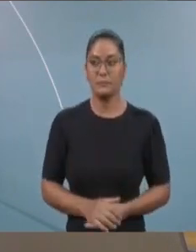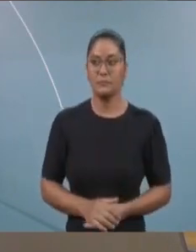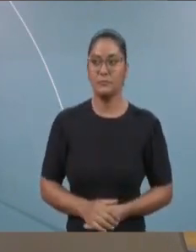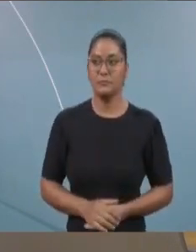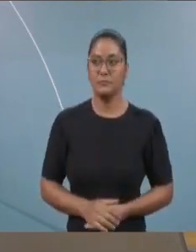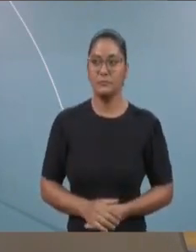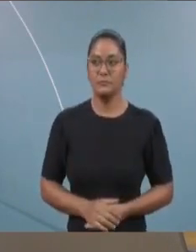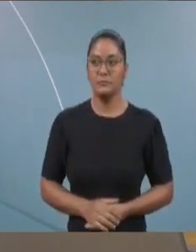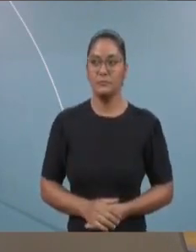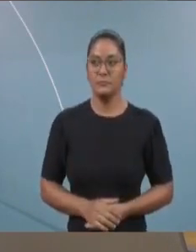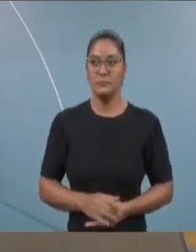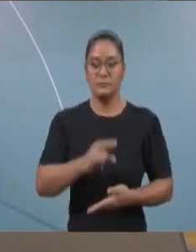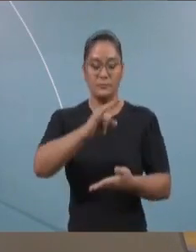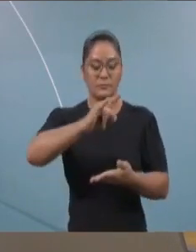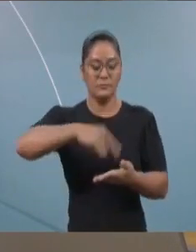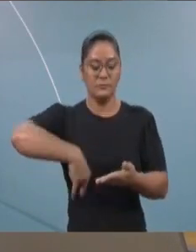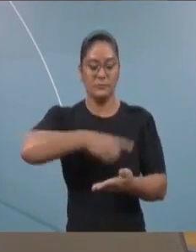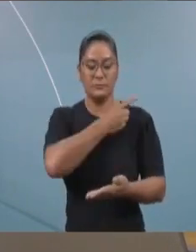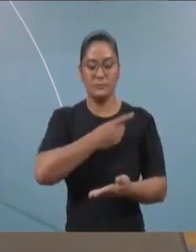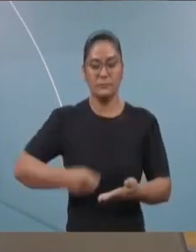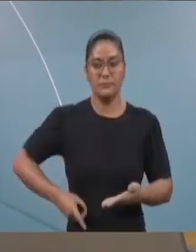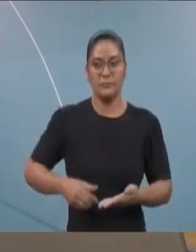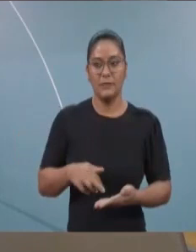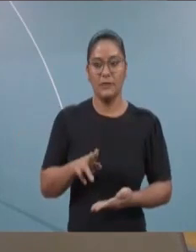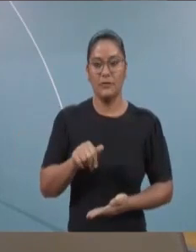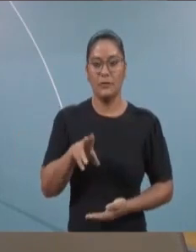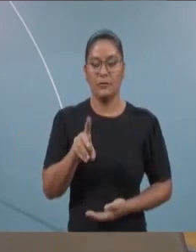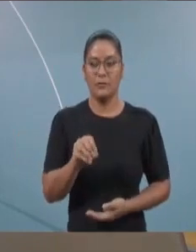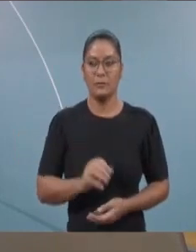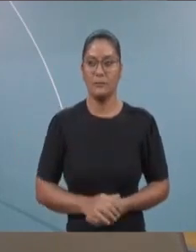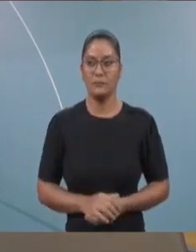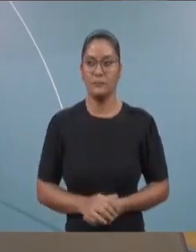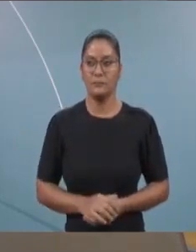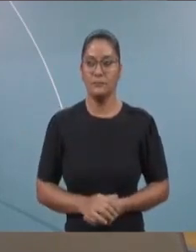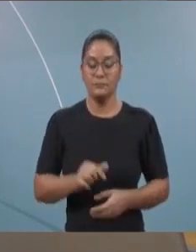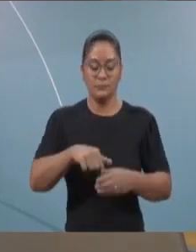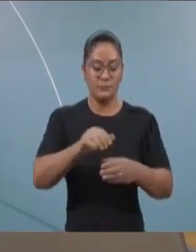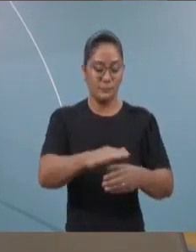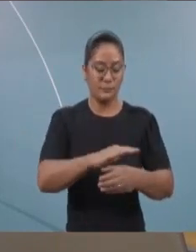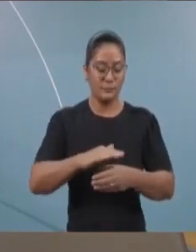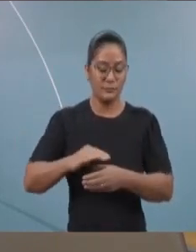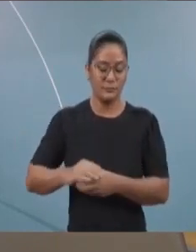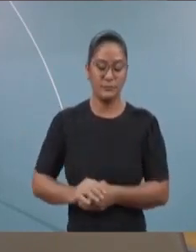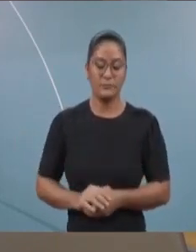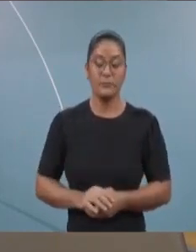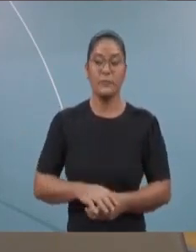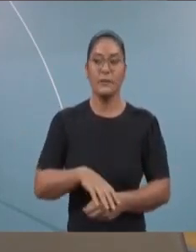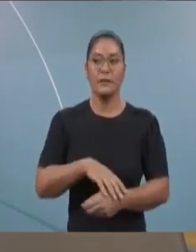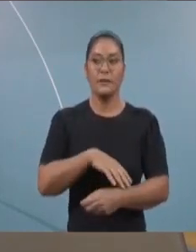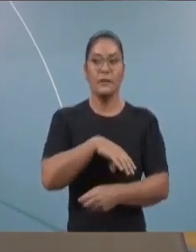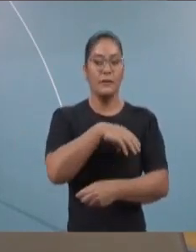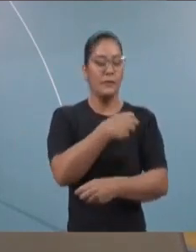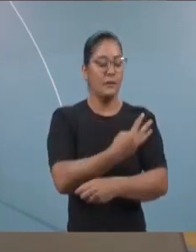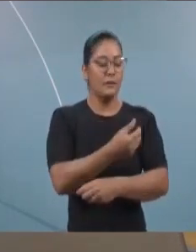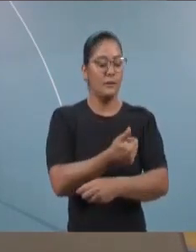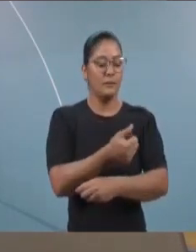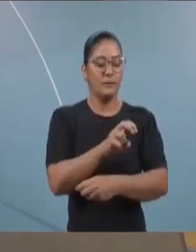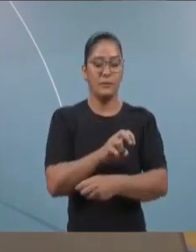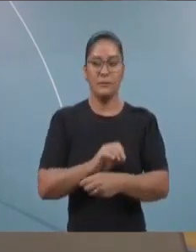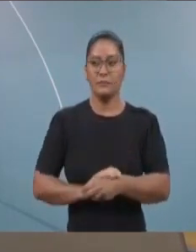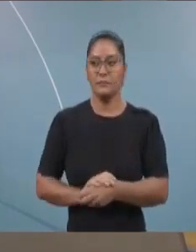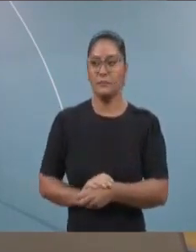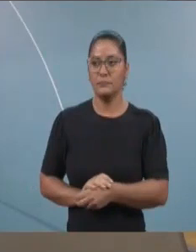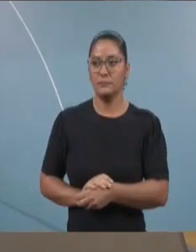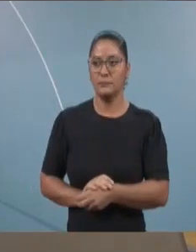Adolescente requerimento Deputado Dr kerginaldo solicitando a operação tapa buraco na na RN 315 entre a comunidade